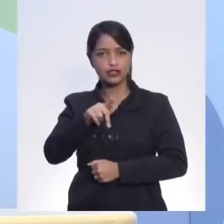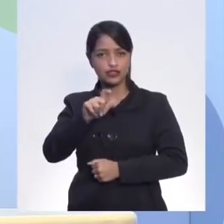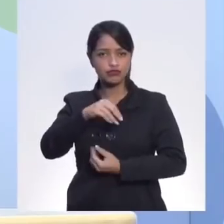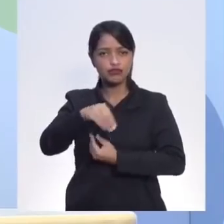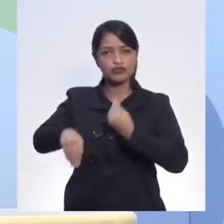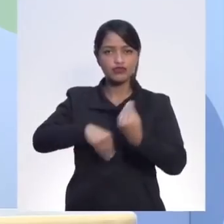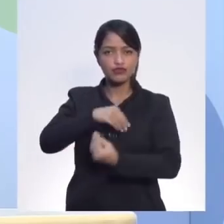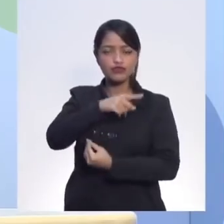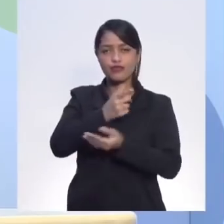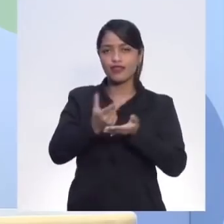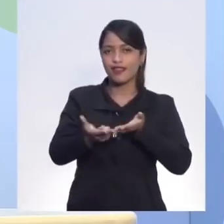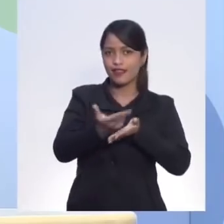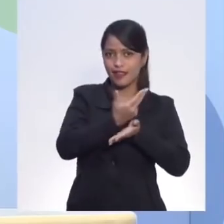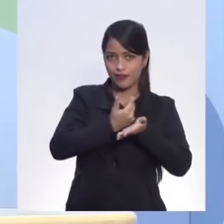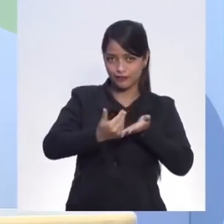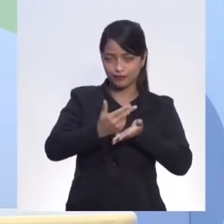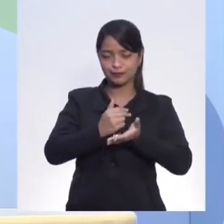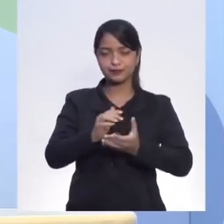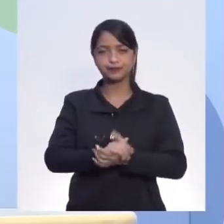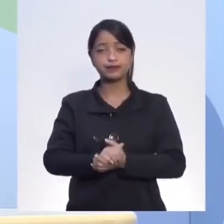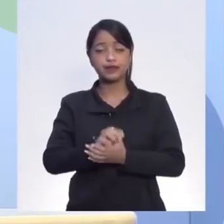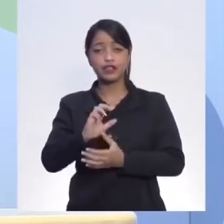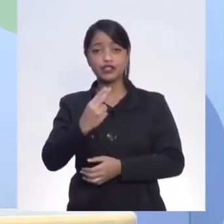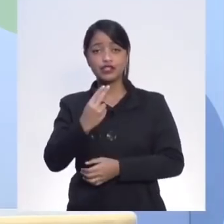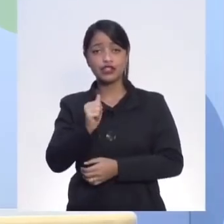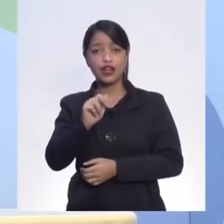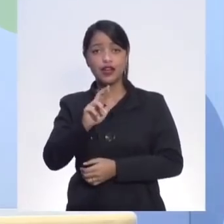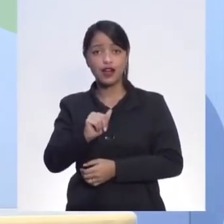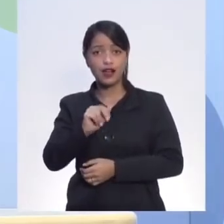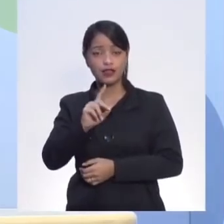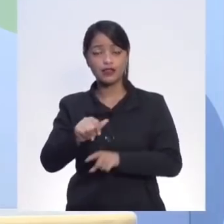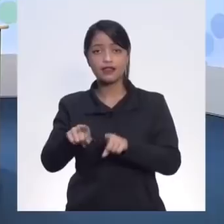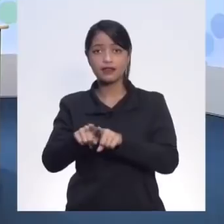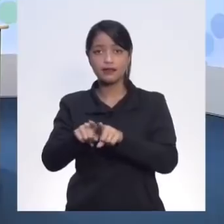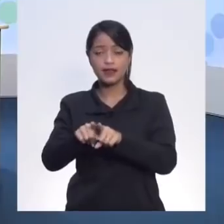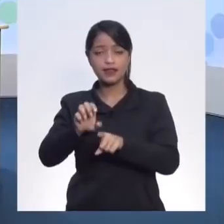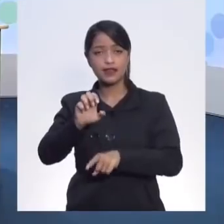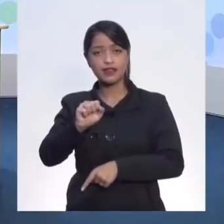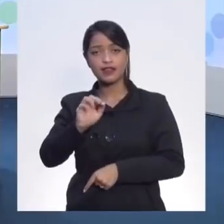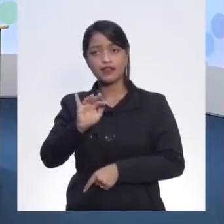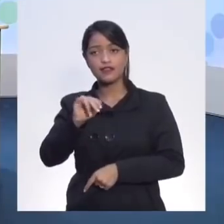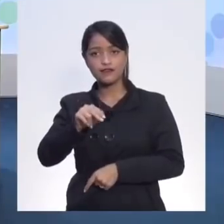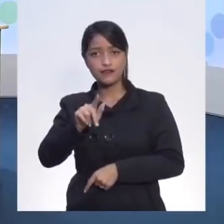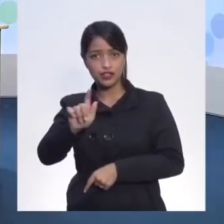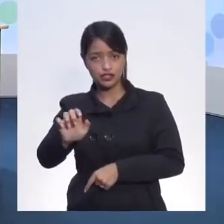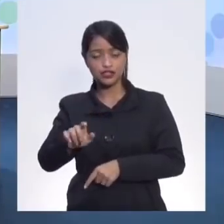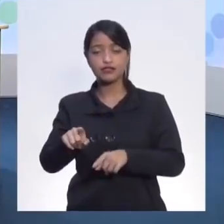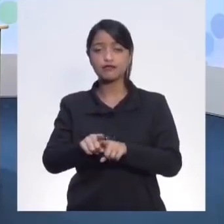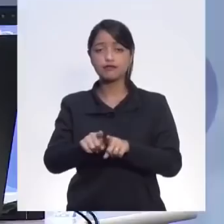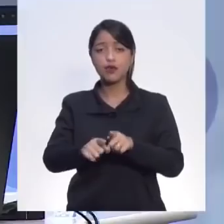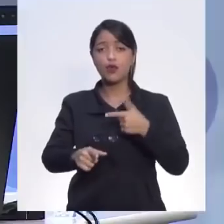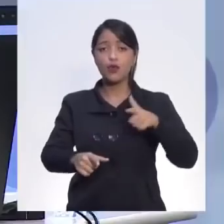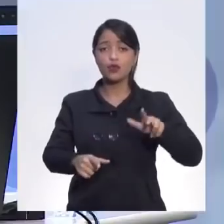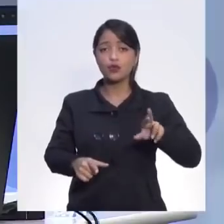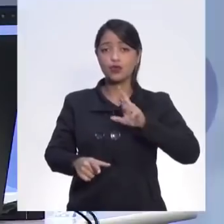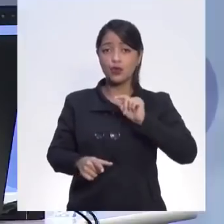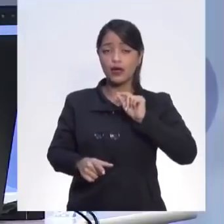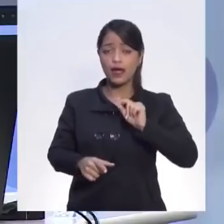Charadas e enigmas da esfinge. Pedrinho e Emília vão salvar tia Anastácia. Legal,